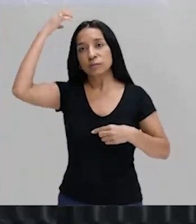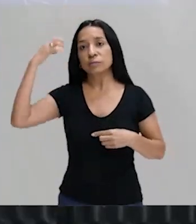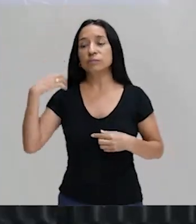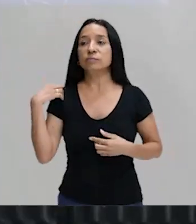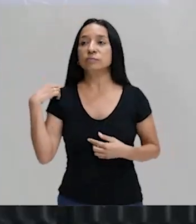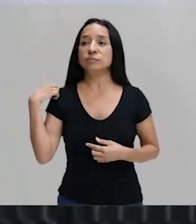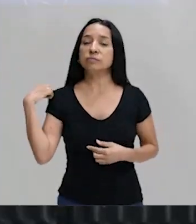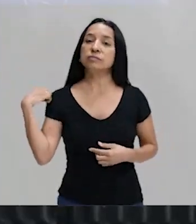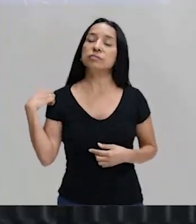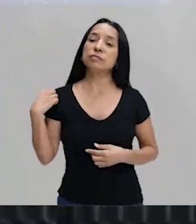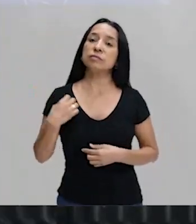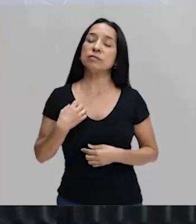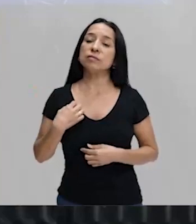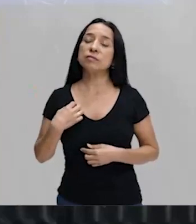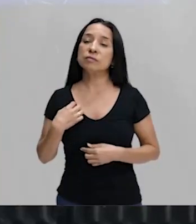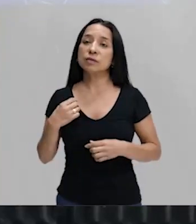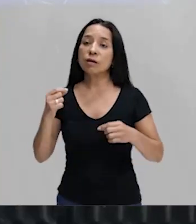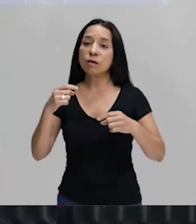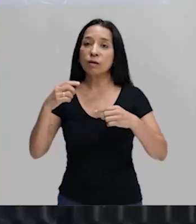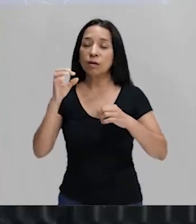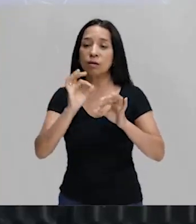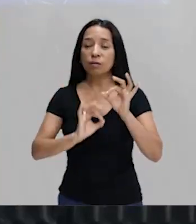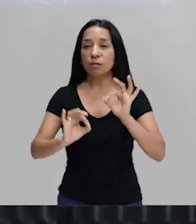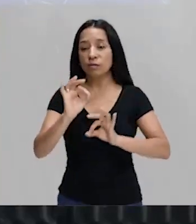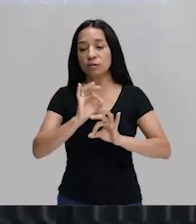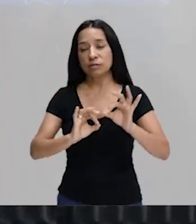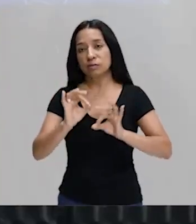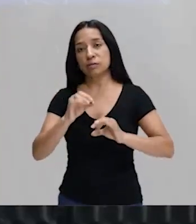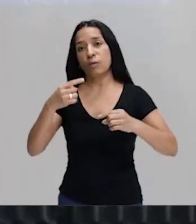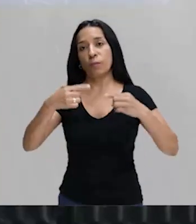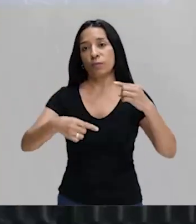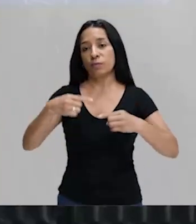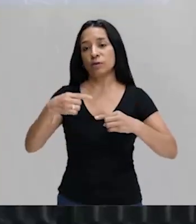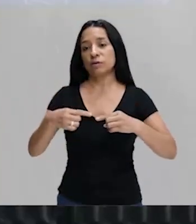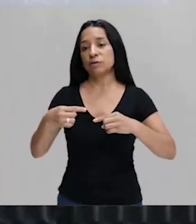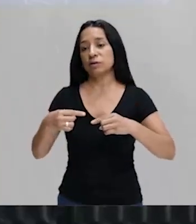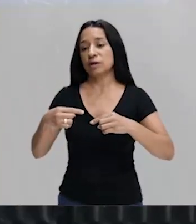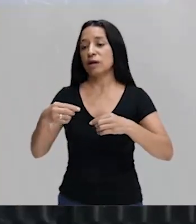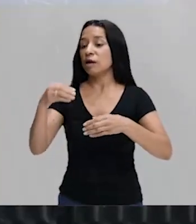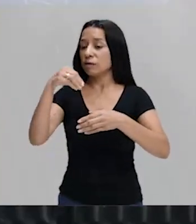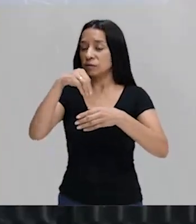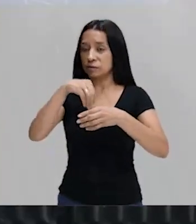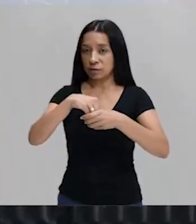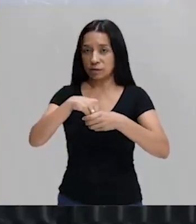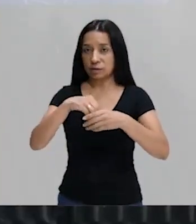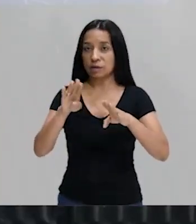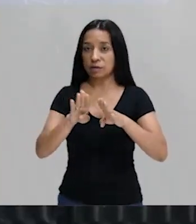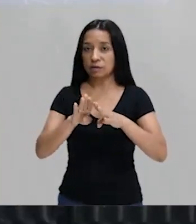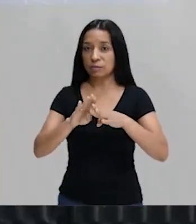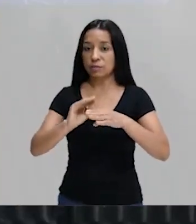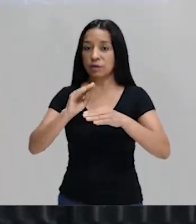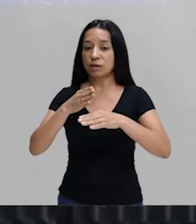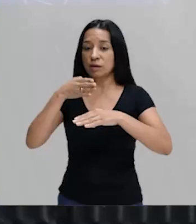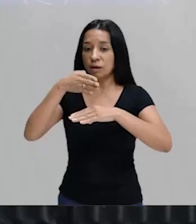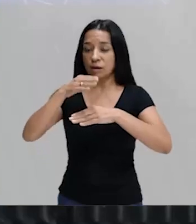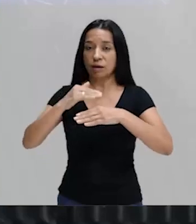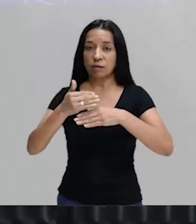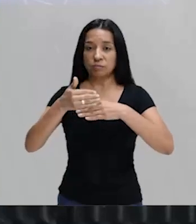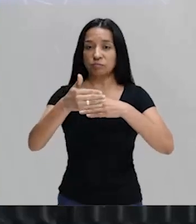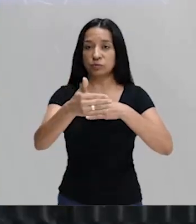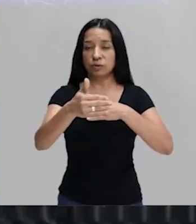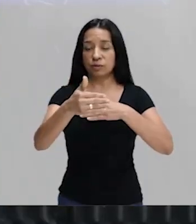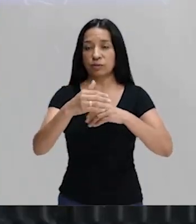organização política interna e a organização política externa. Nós vamos discutir a